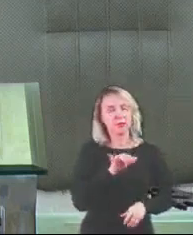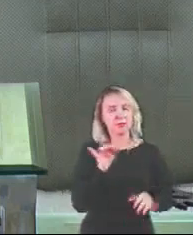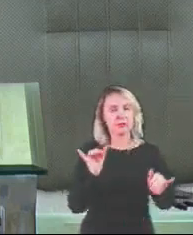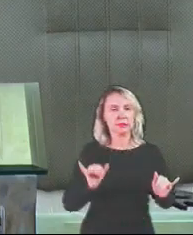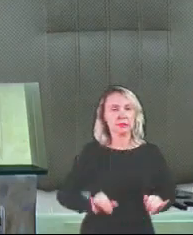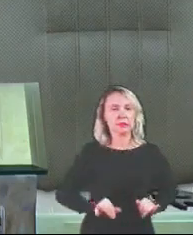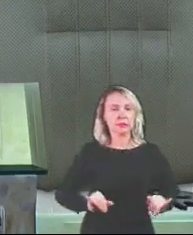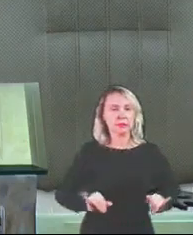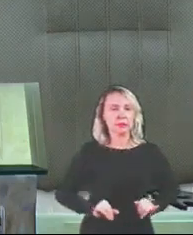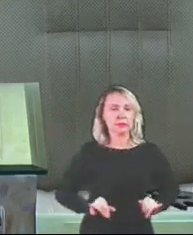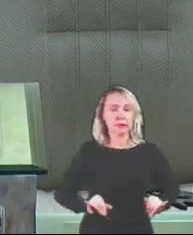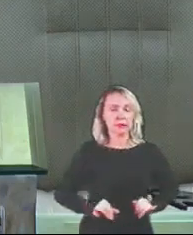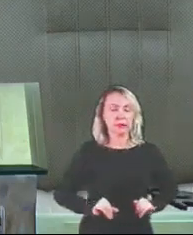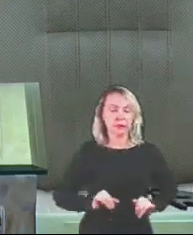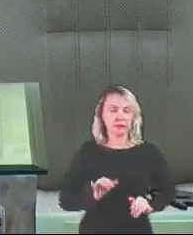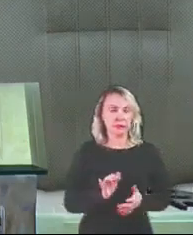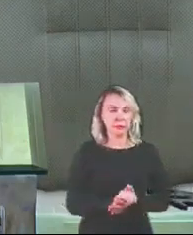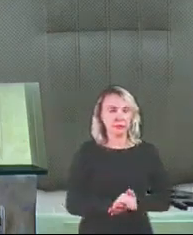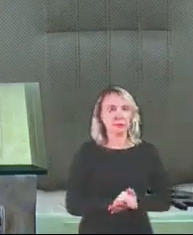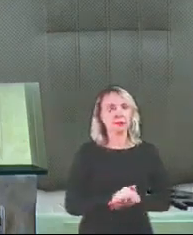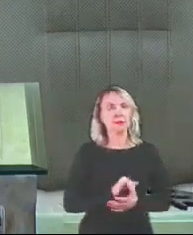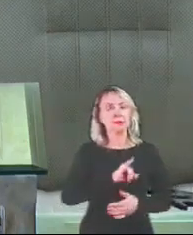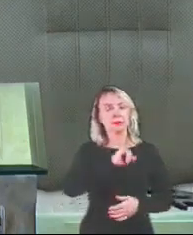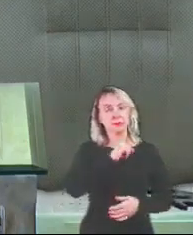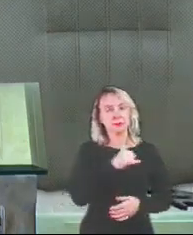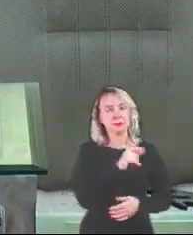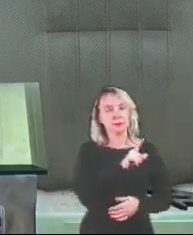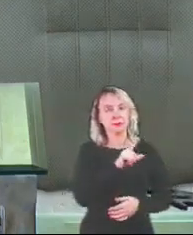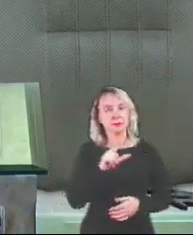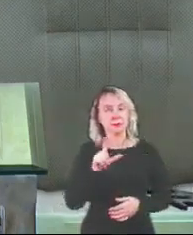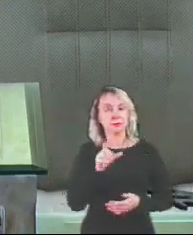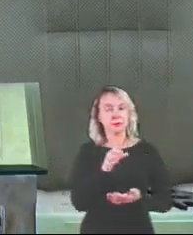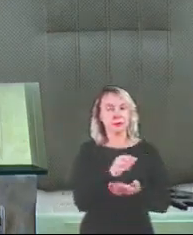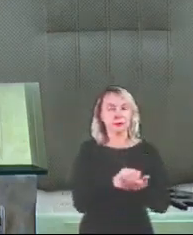Joel capítulo 8, versículo 8, 9 e 10.